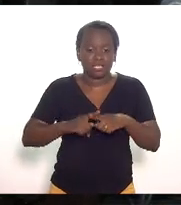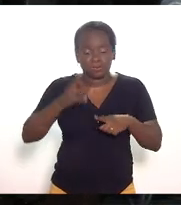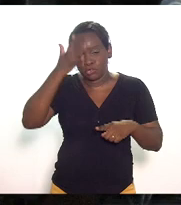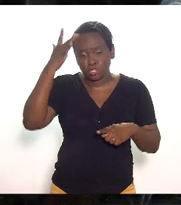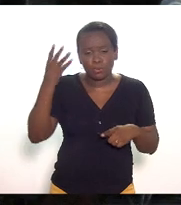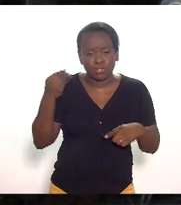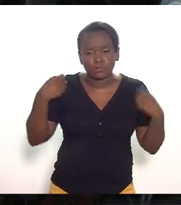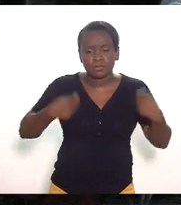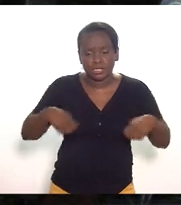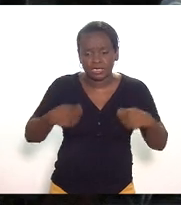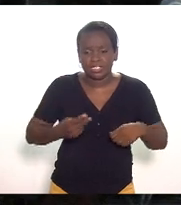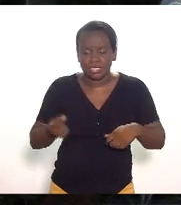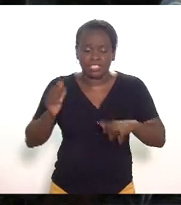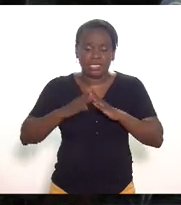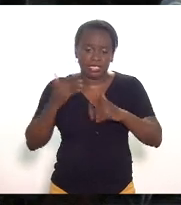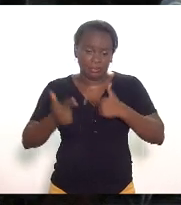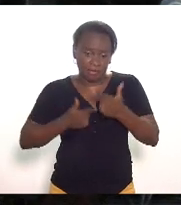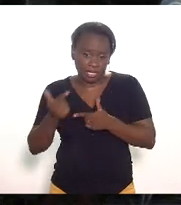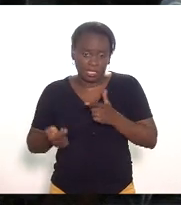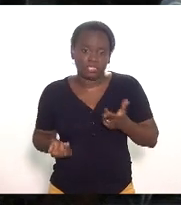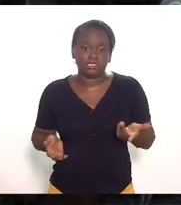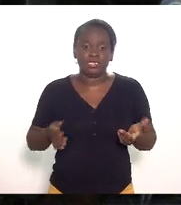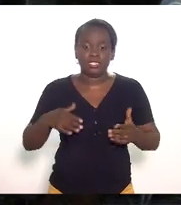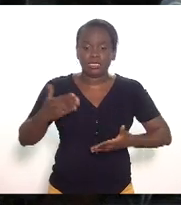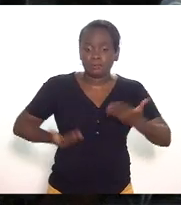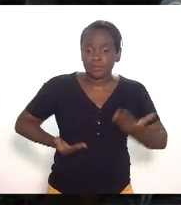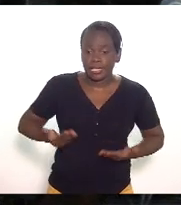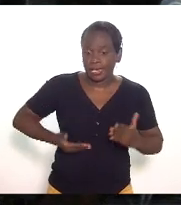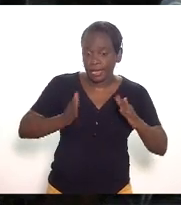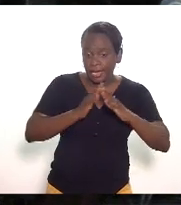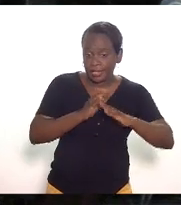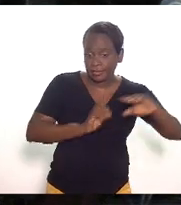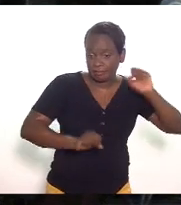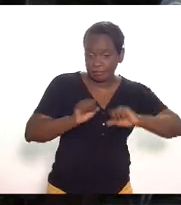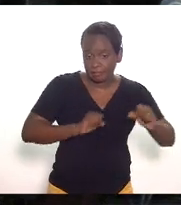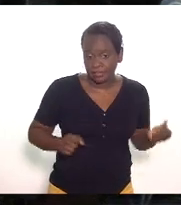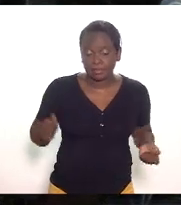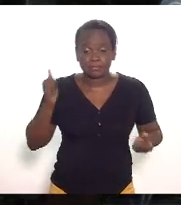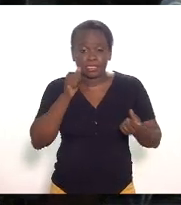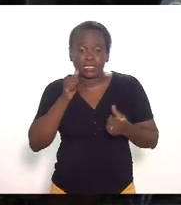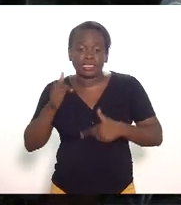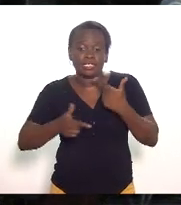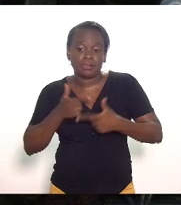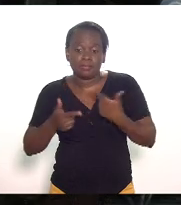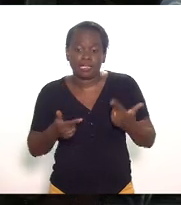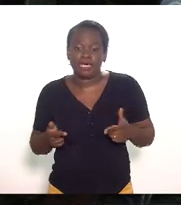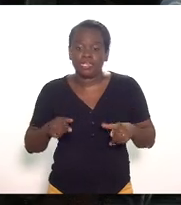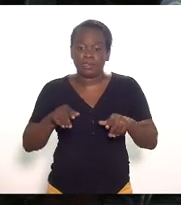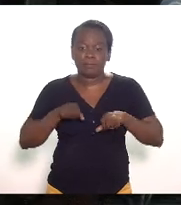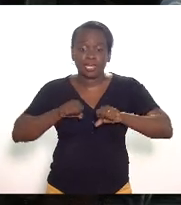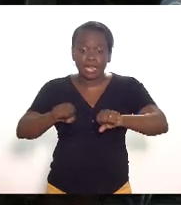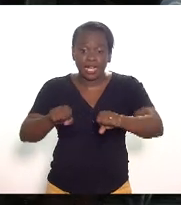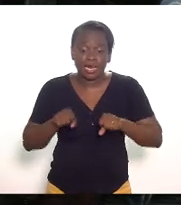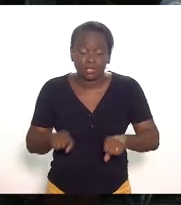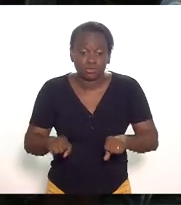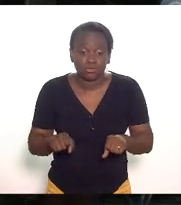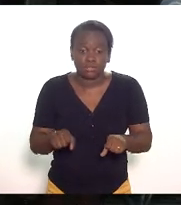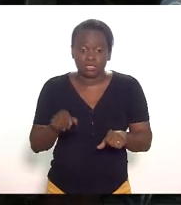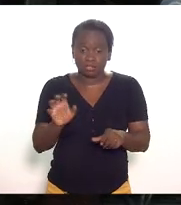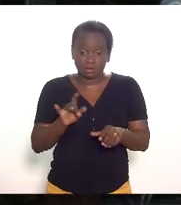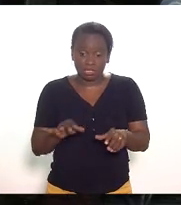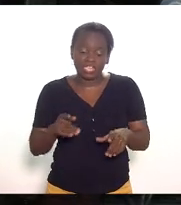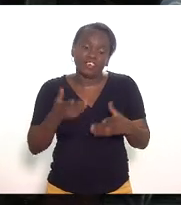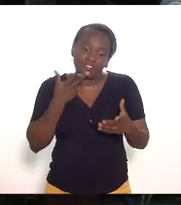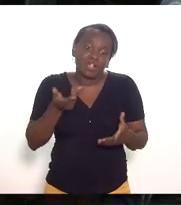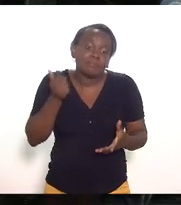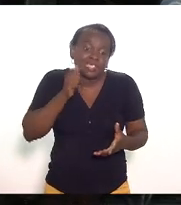gente que precisa sair de casa para trabalhar, as empregadas domésticas, as meninas que trabalham nos caixas de supermercado, eu digo as meninas